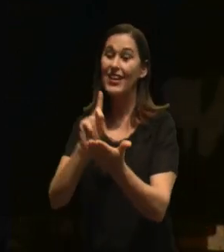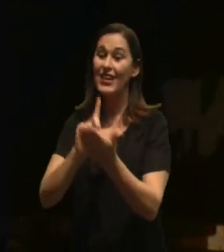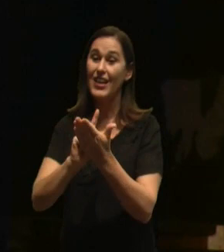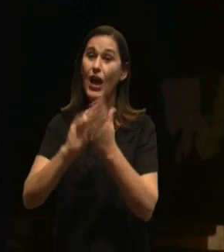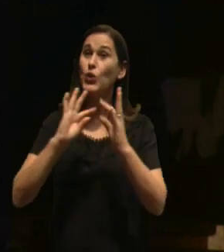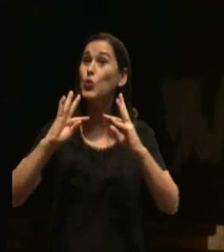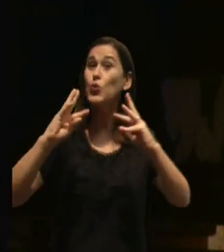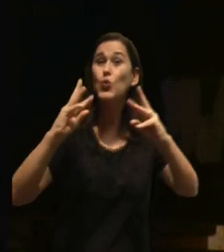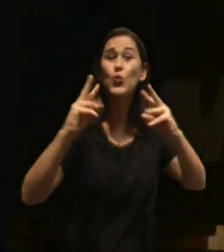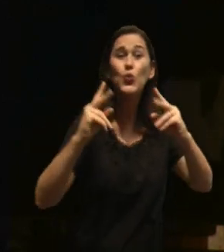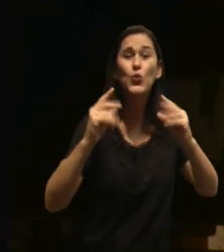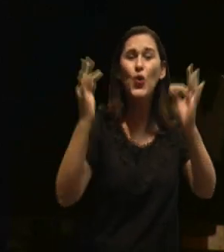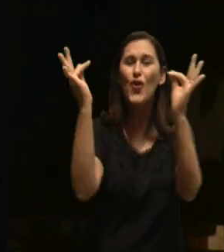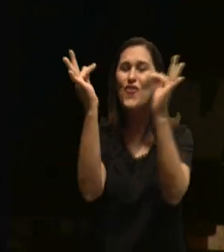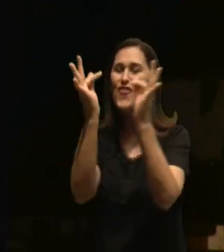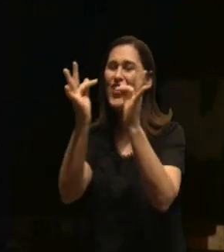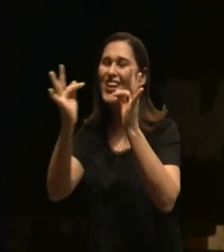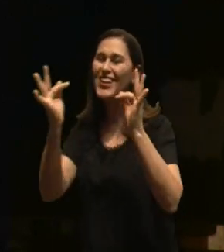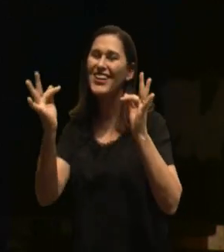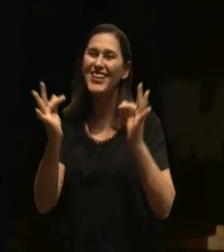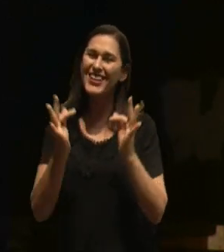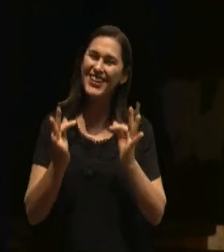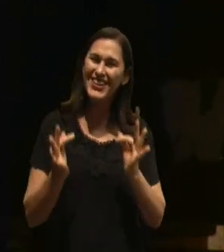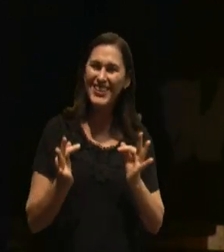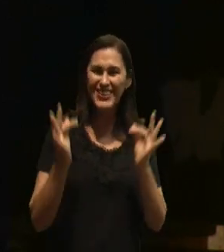tudo fica mais